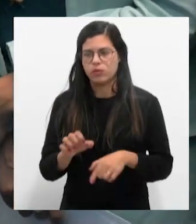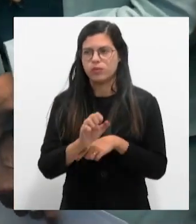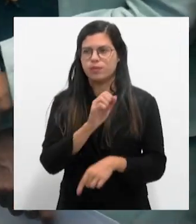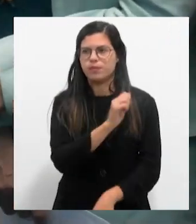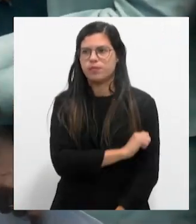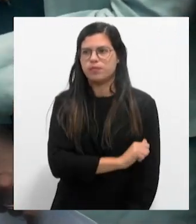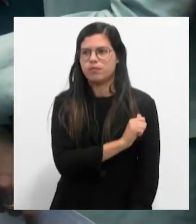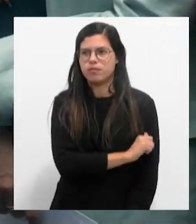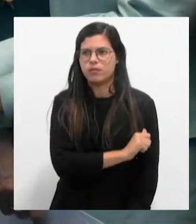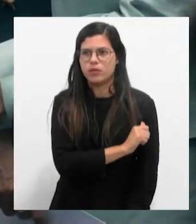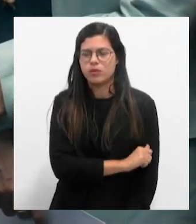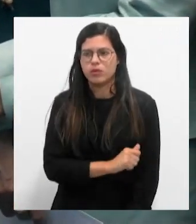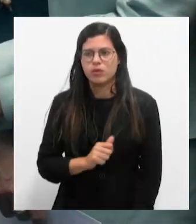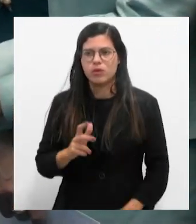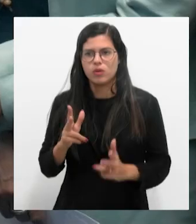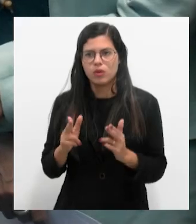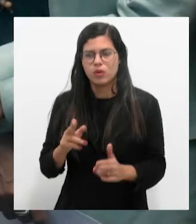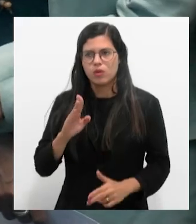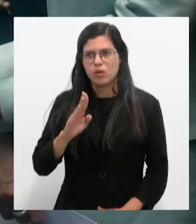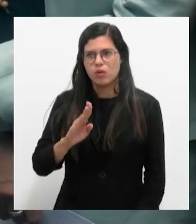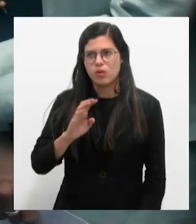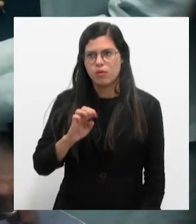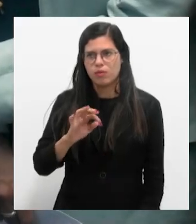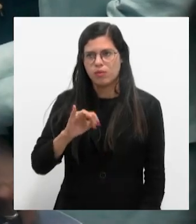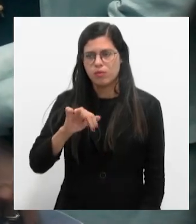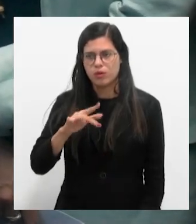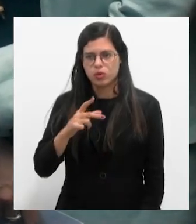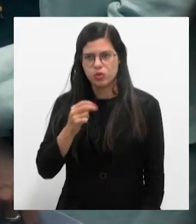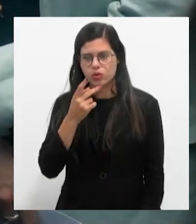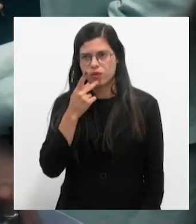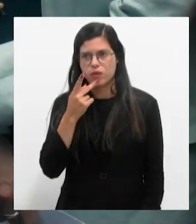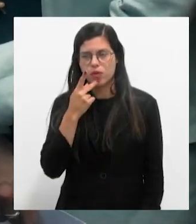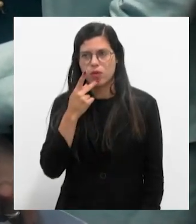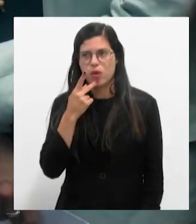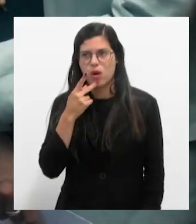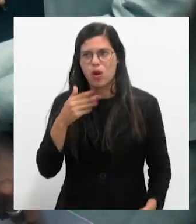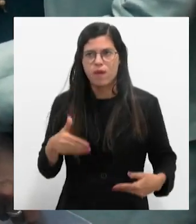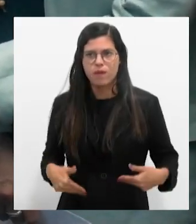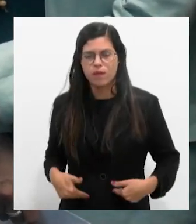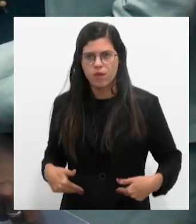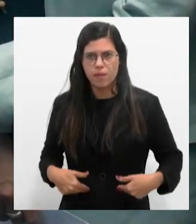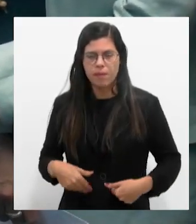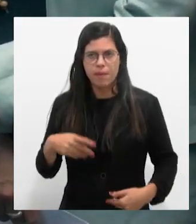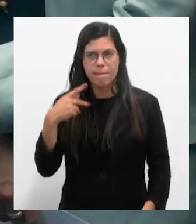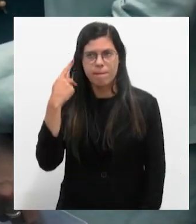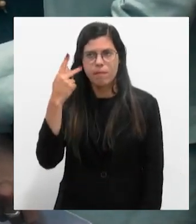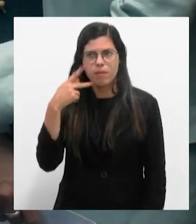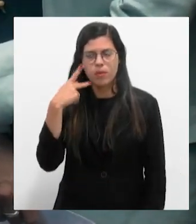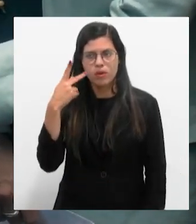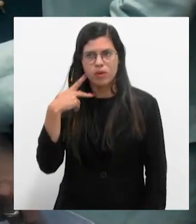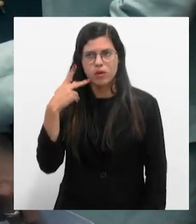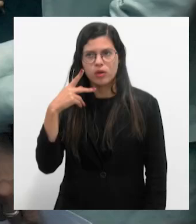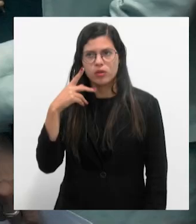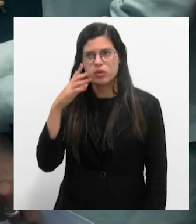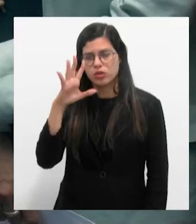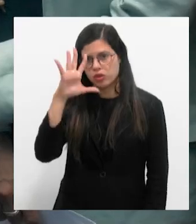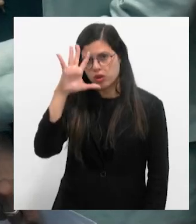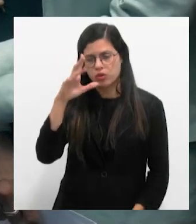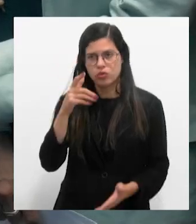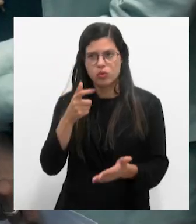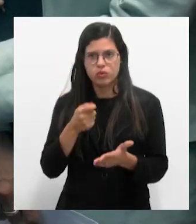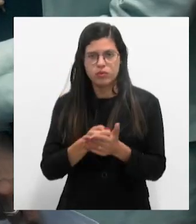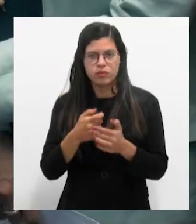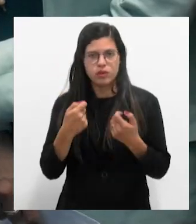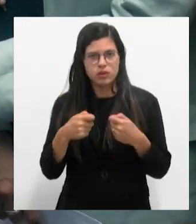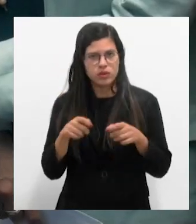Janeiro. Como o Betinho sempre disse, a fome é política, então a solução precisa ser política.